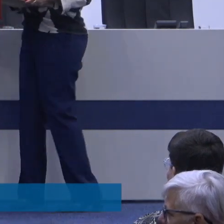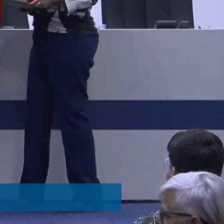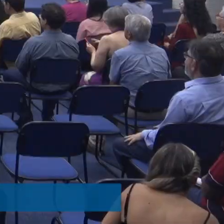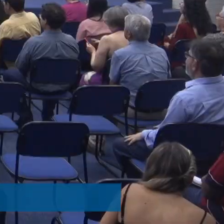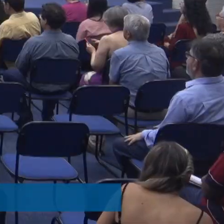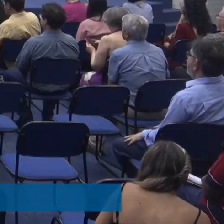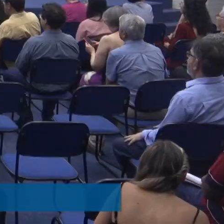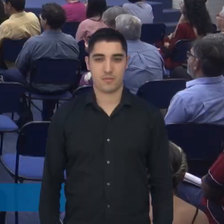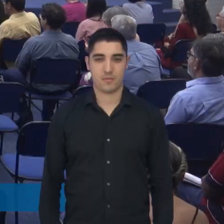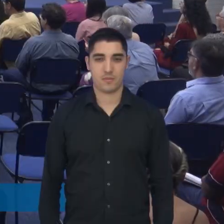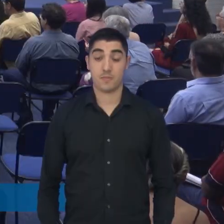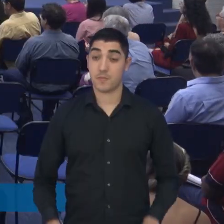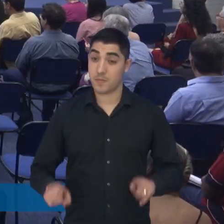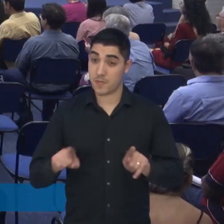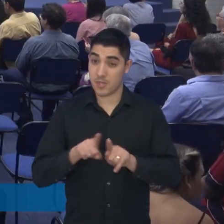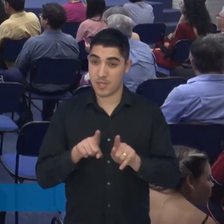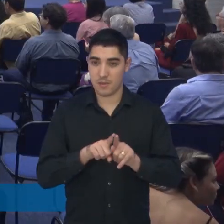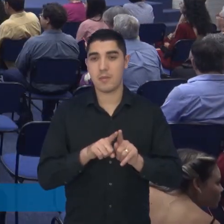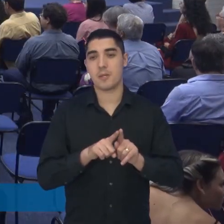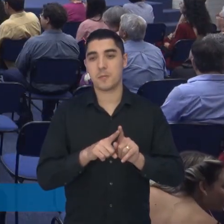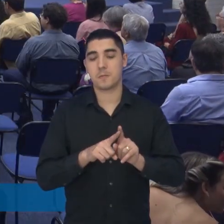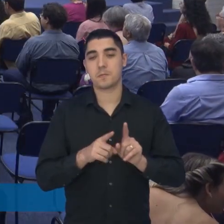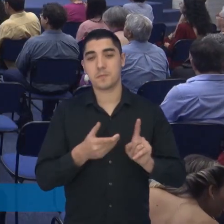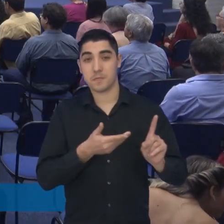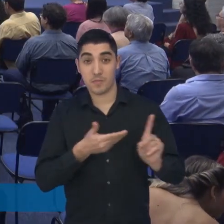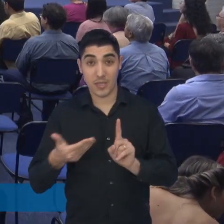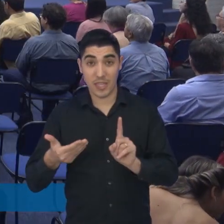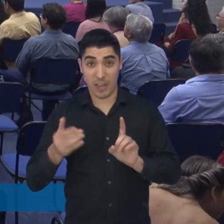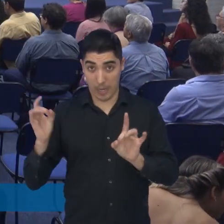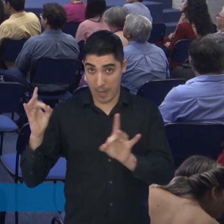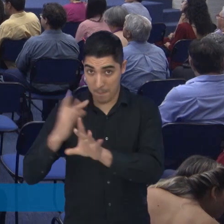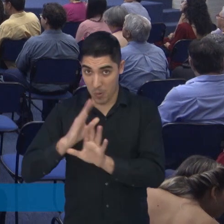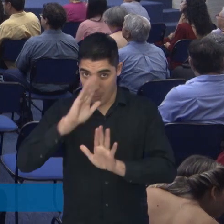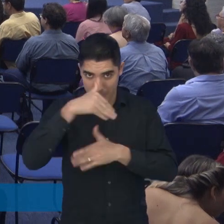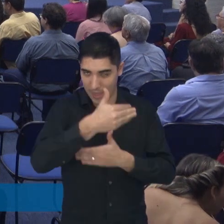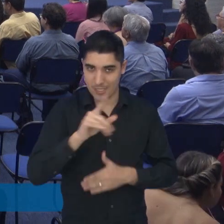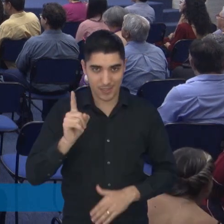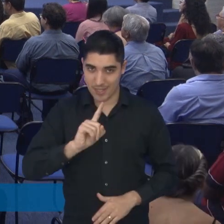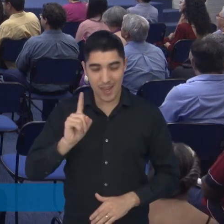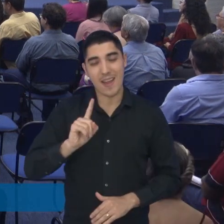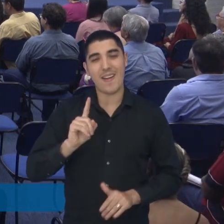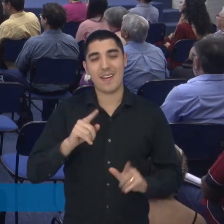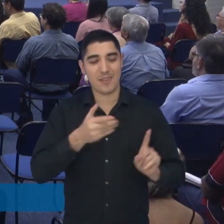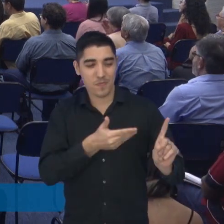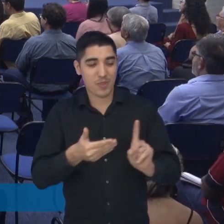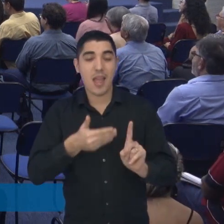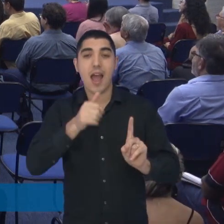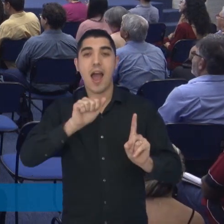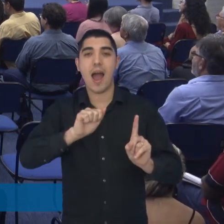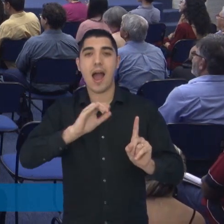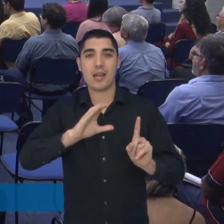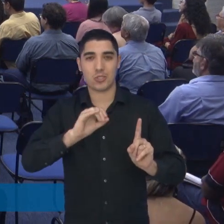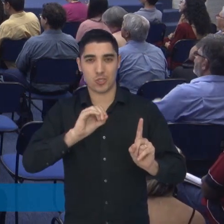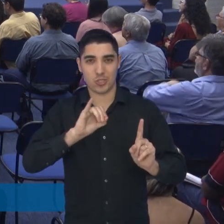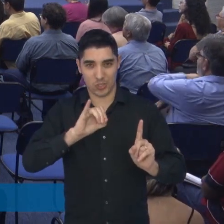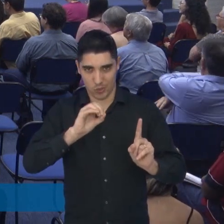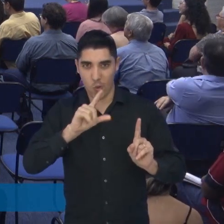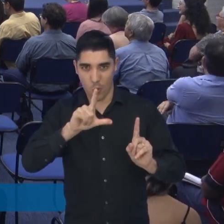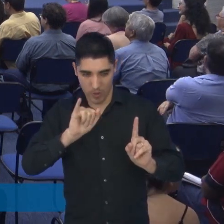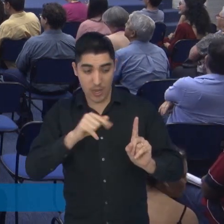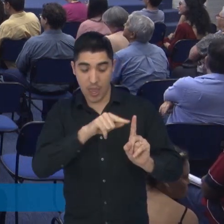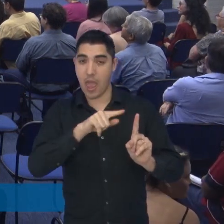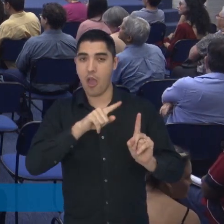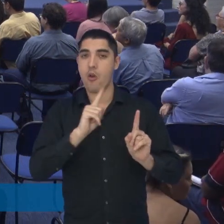Convidamos também agora, não acabaram as homenagens ainda, convidamos o senhor Acioli Antônio de Olivo, que é o